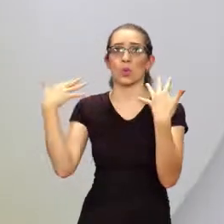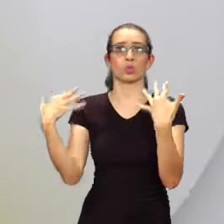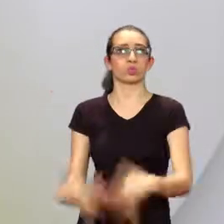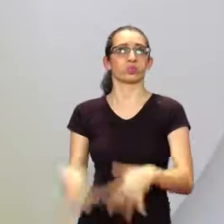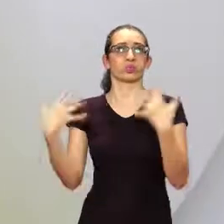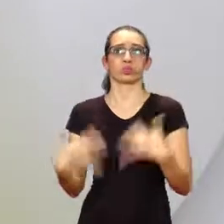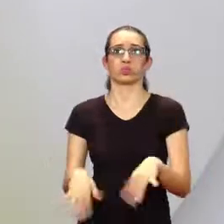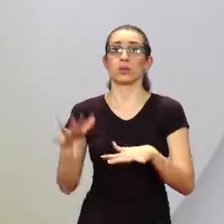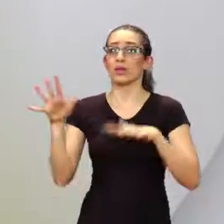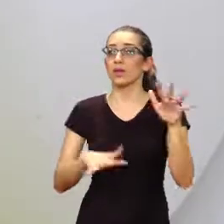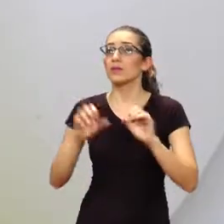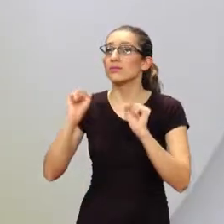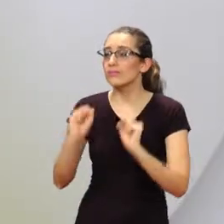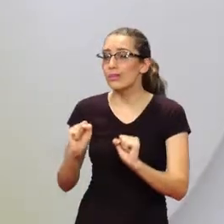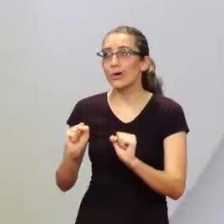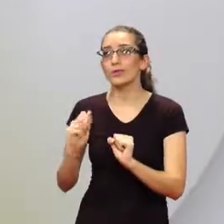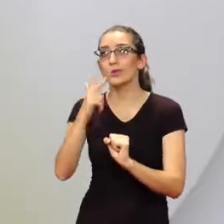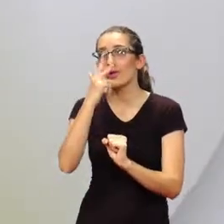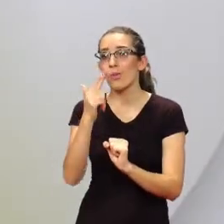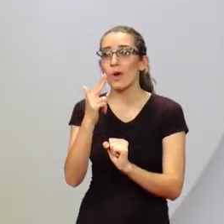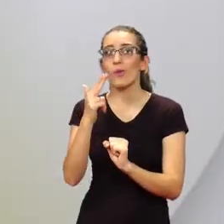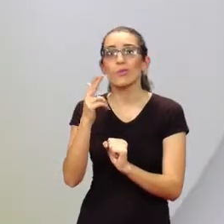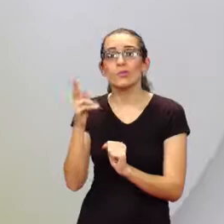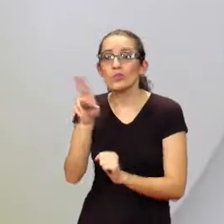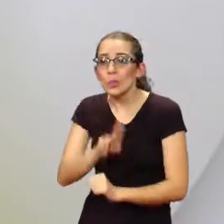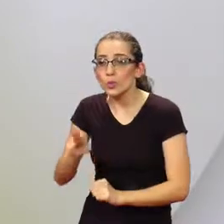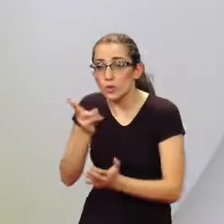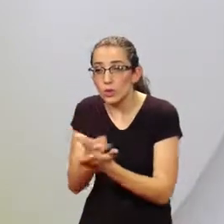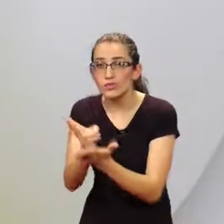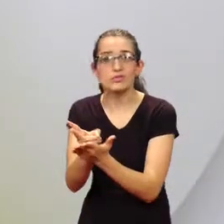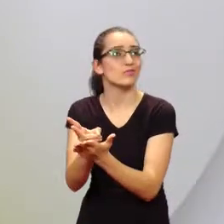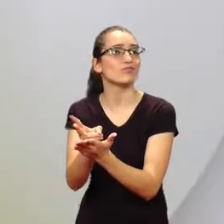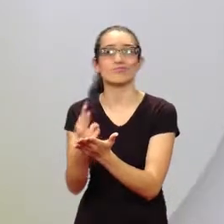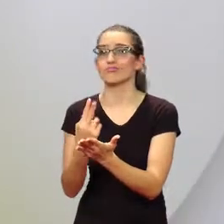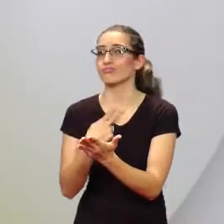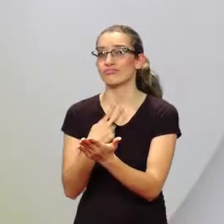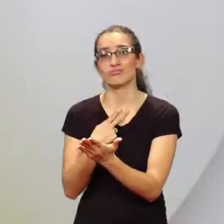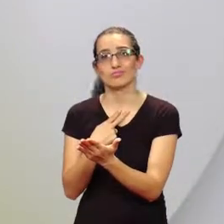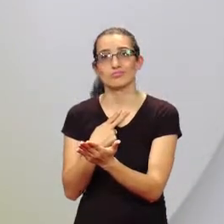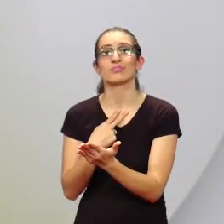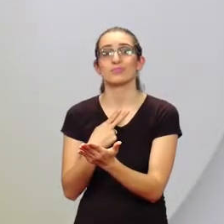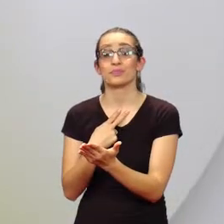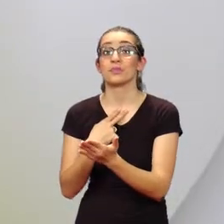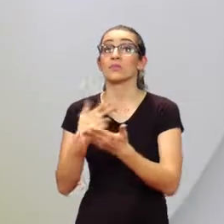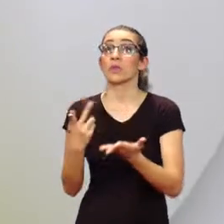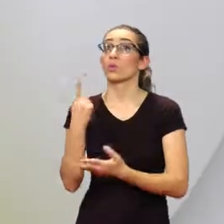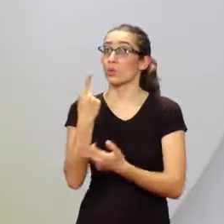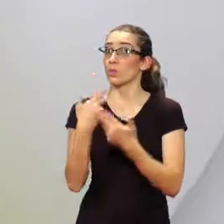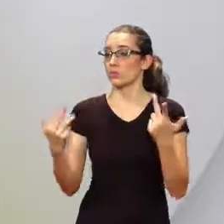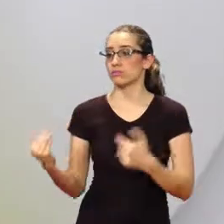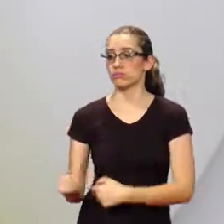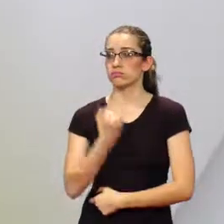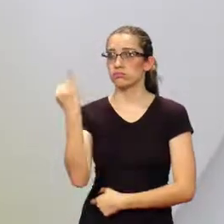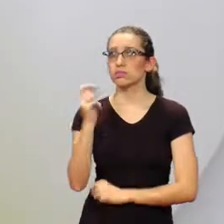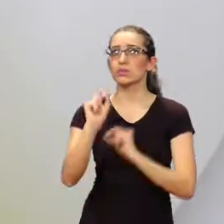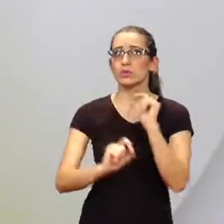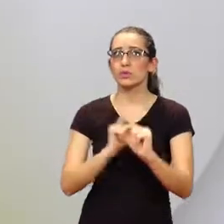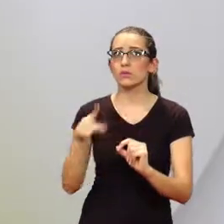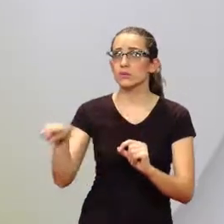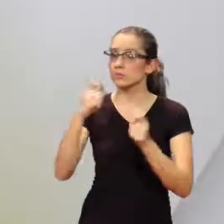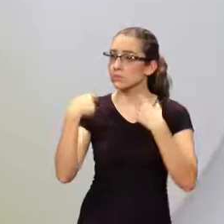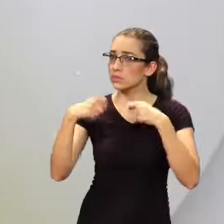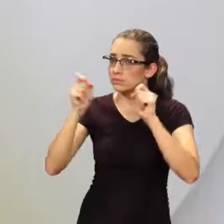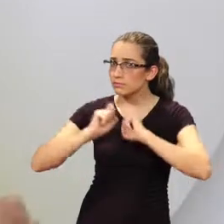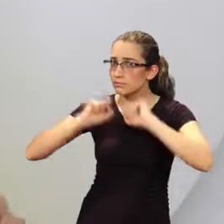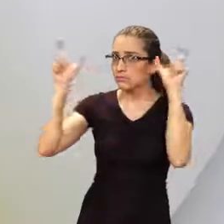muito maiores, que muitas vezes impossibilitam a continuidade do uso da prótese. Uma coisa